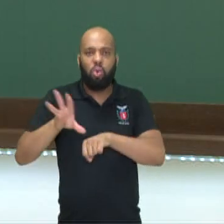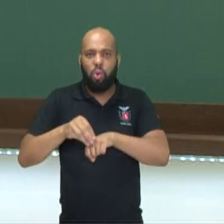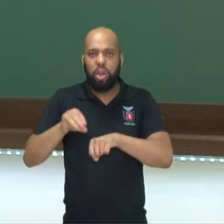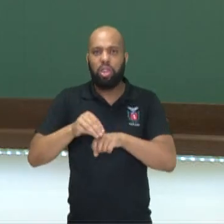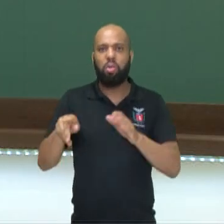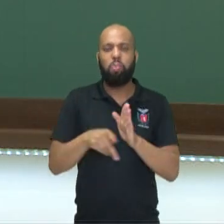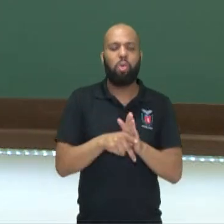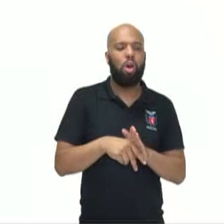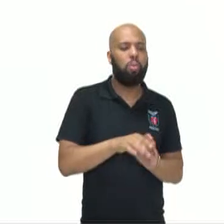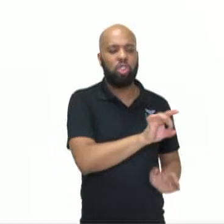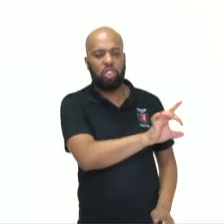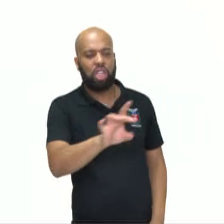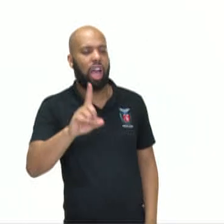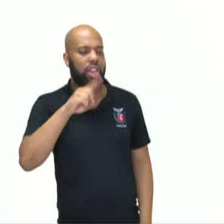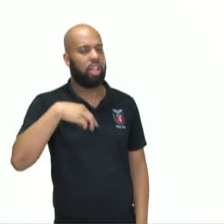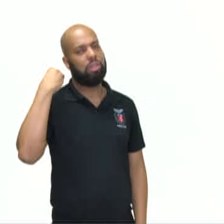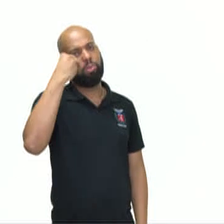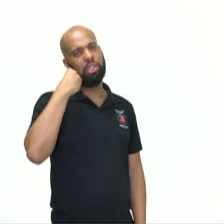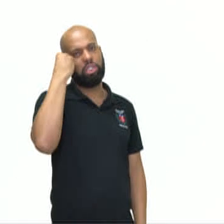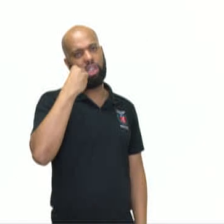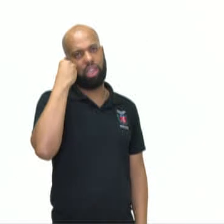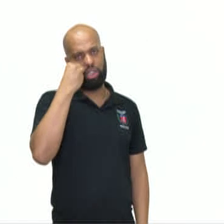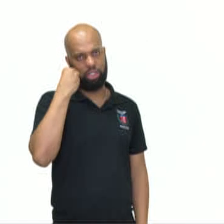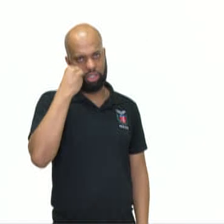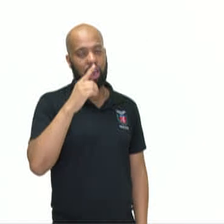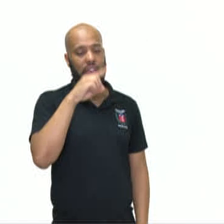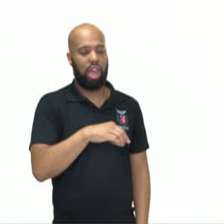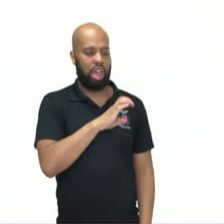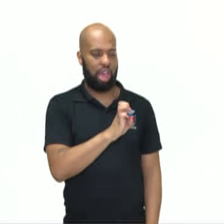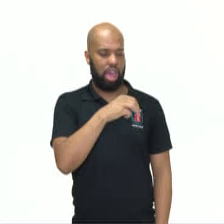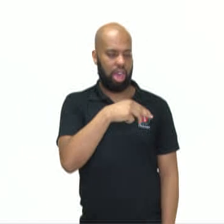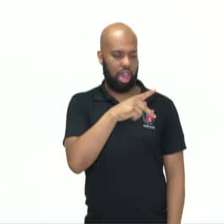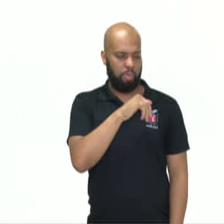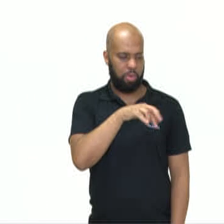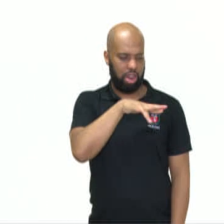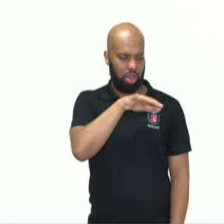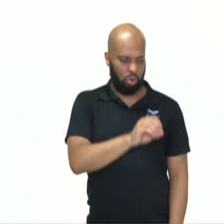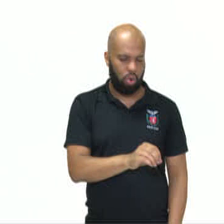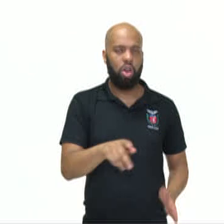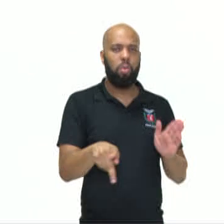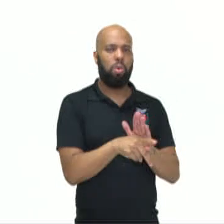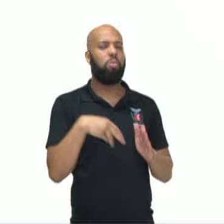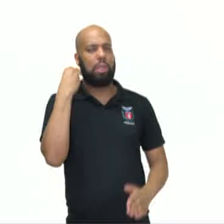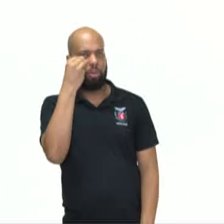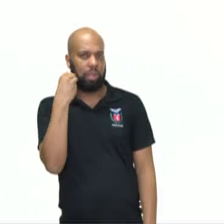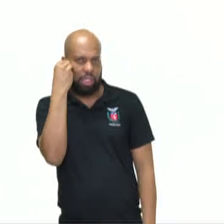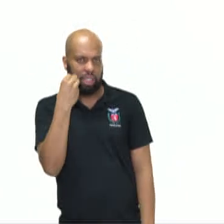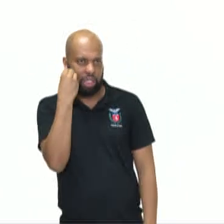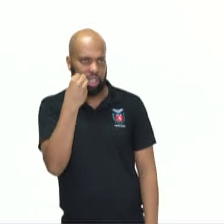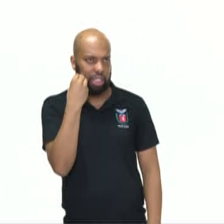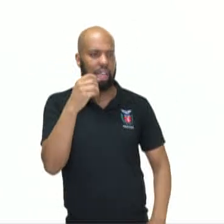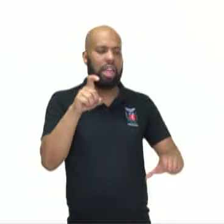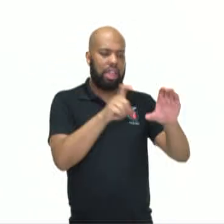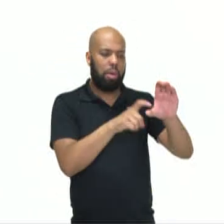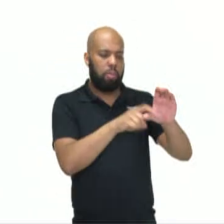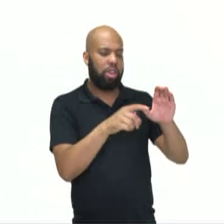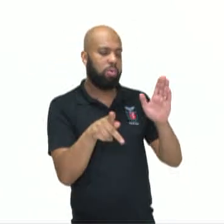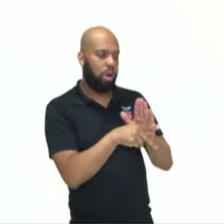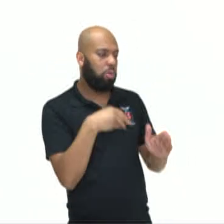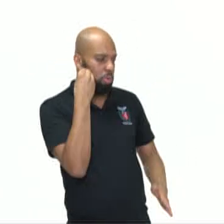conhecimentos empíricos. O que são os conhecimentos empíricos? Aqueles que vêm da experiência e depende